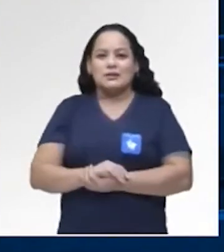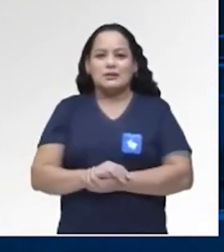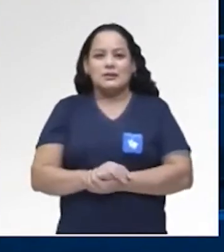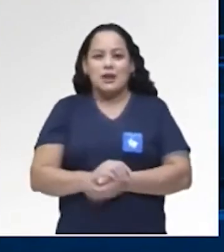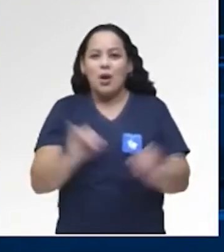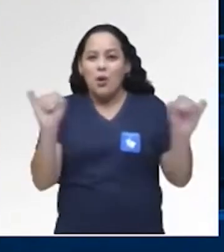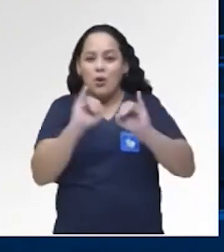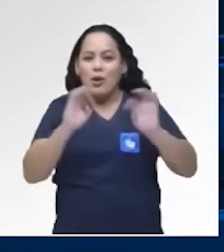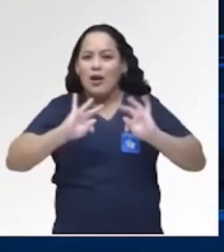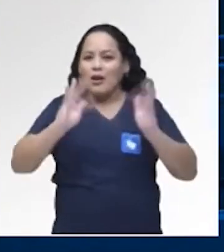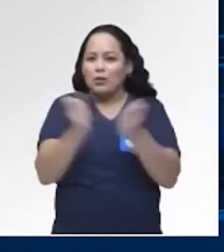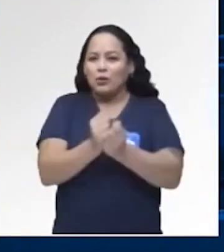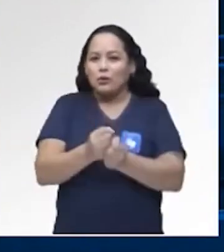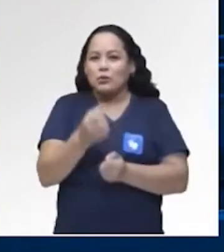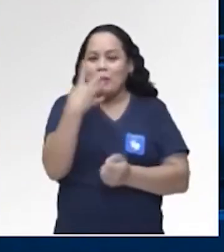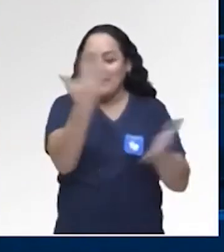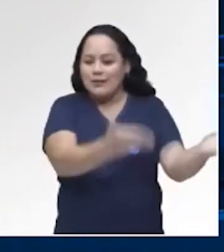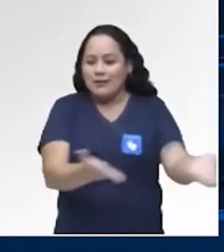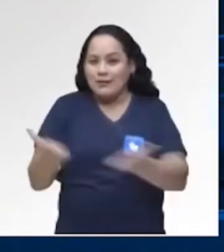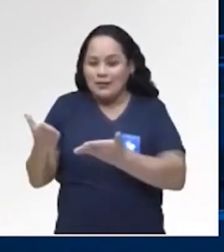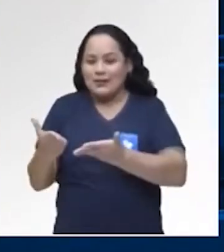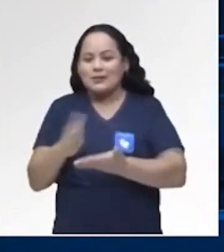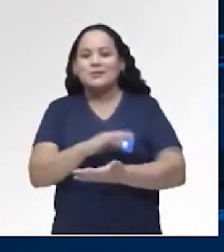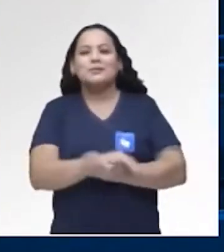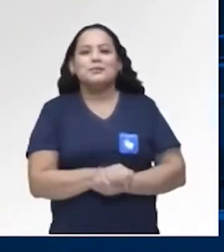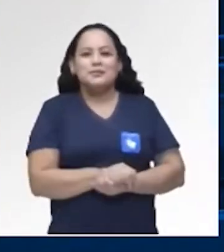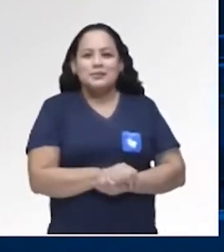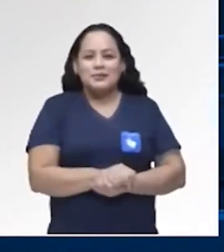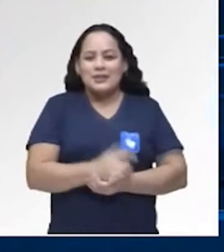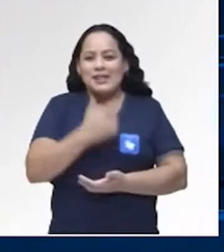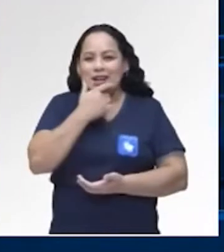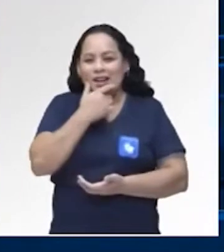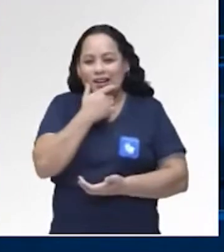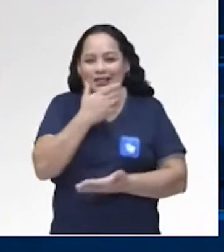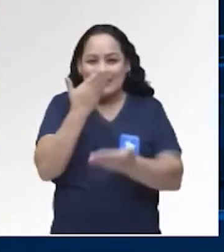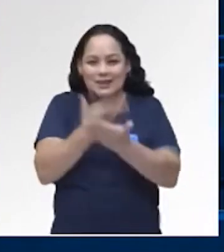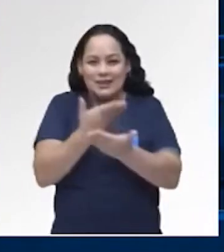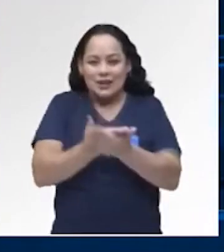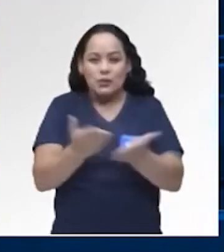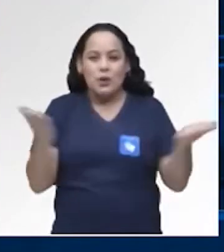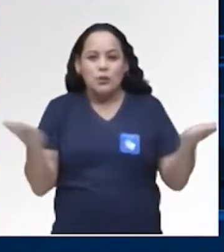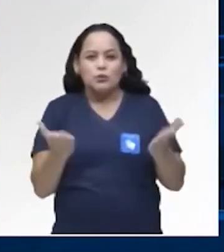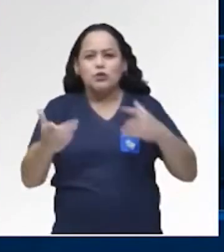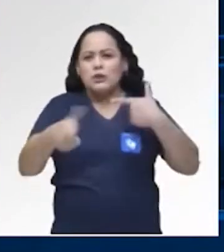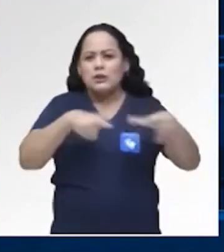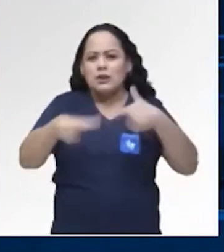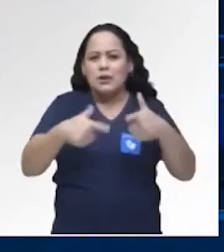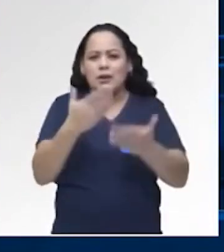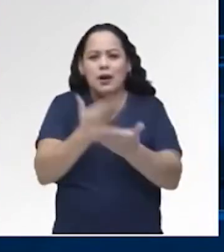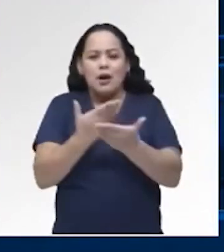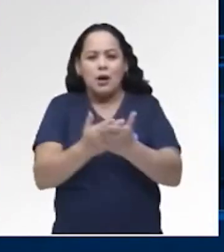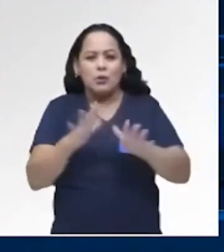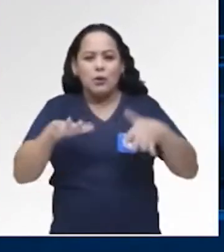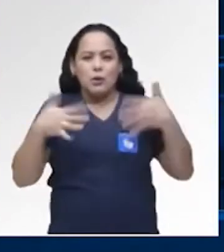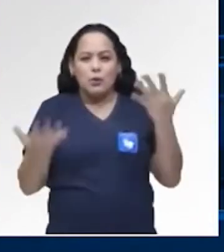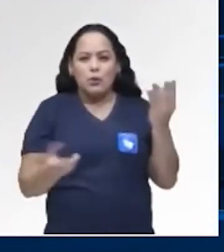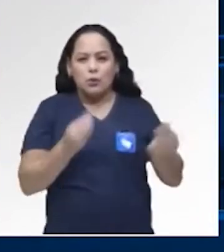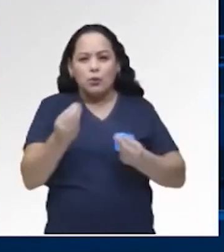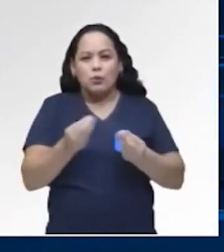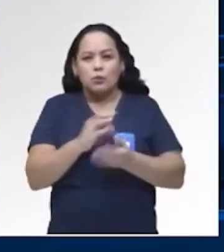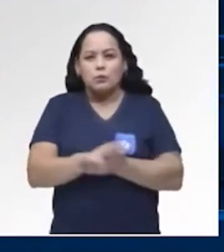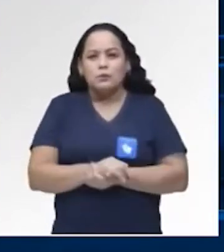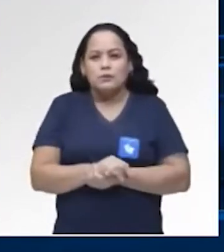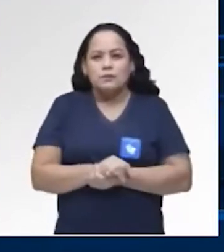Hello everybody, welcome to our English class. Bem-vindo à nossa aula de língua inglesa. Hoje nós vamos trabalhar nessa aula, então, um formador